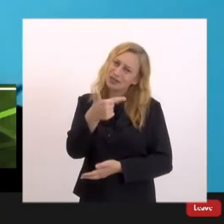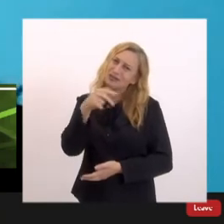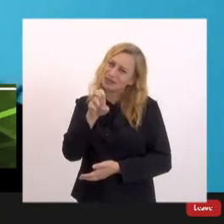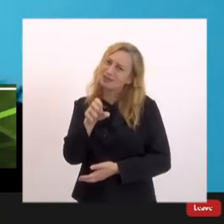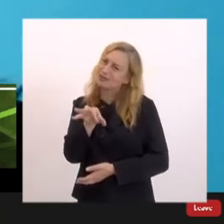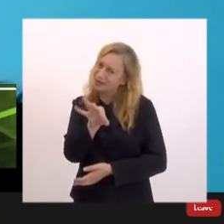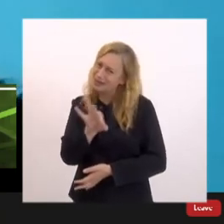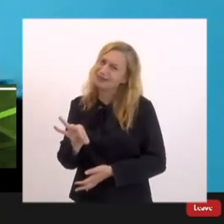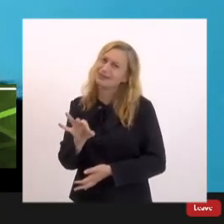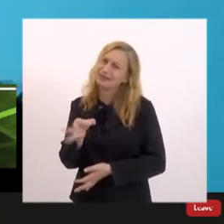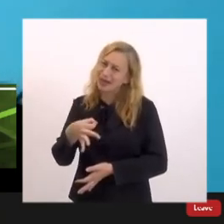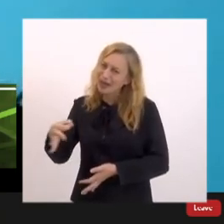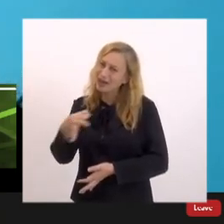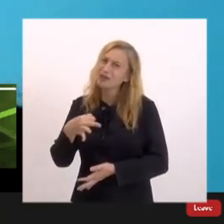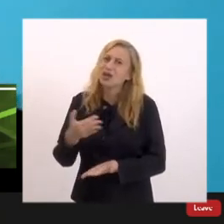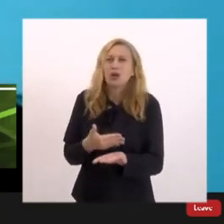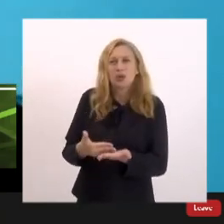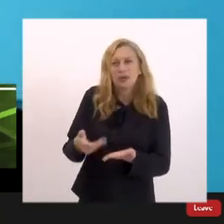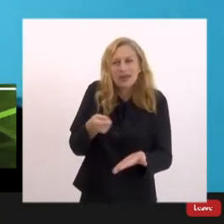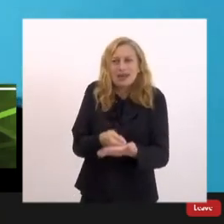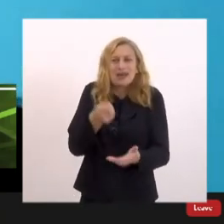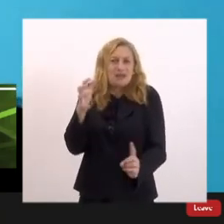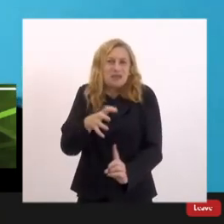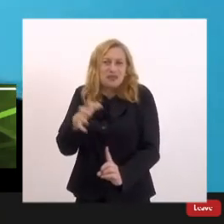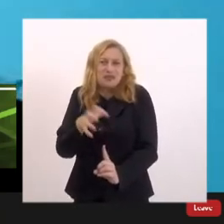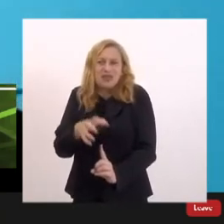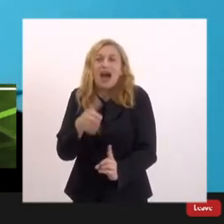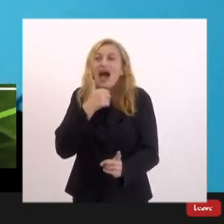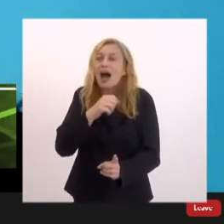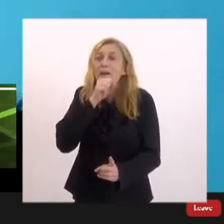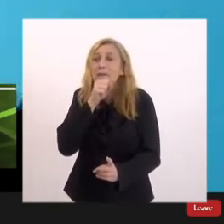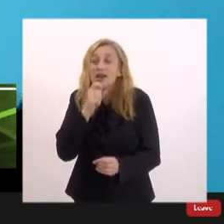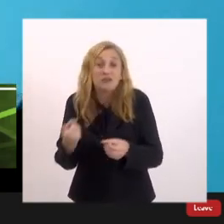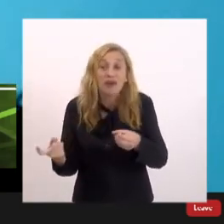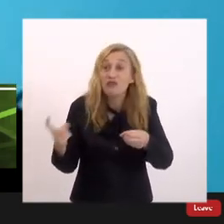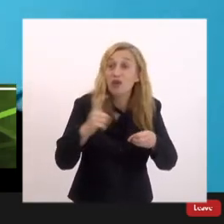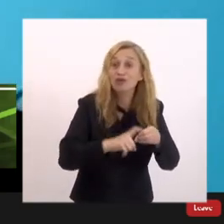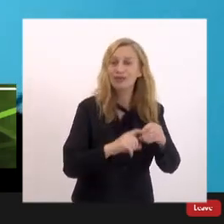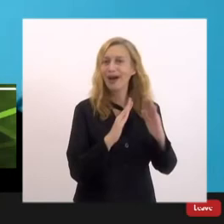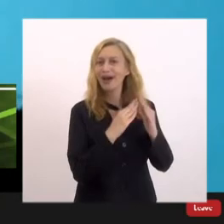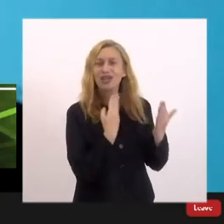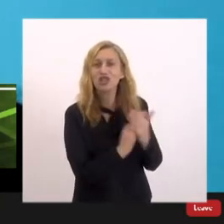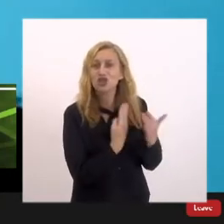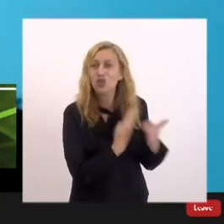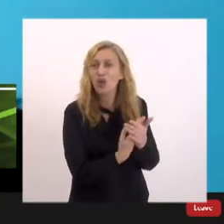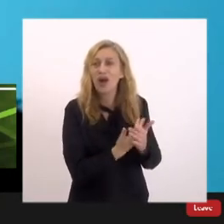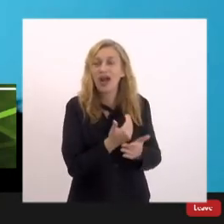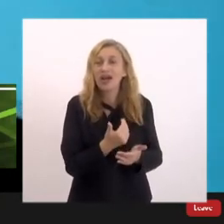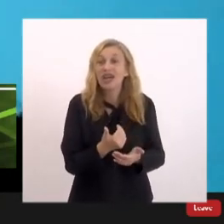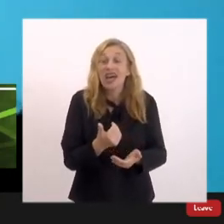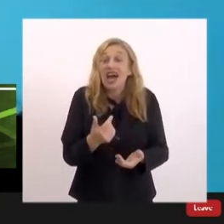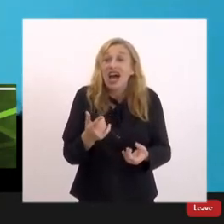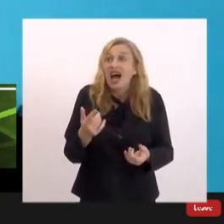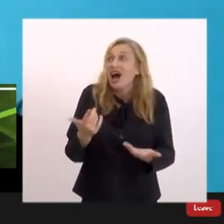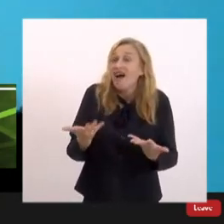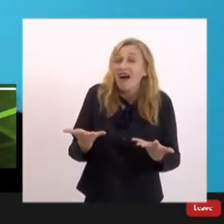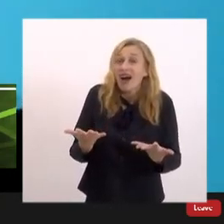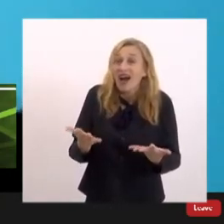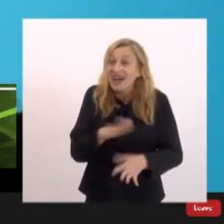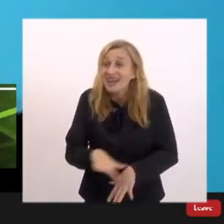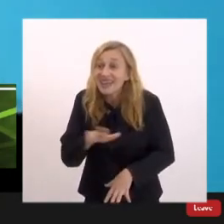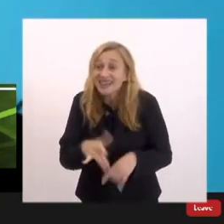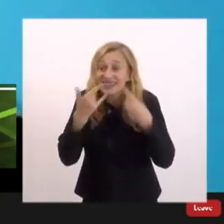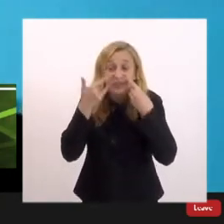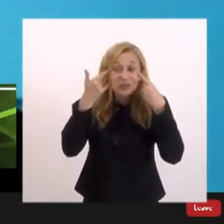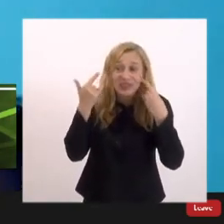R$54,25. E aí começaram a pressionar as mães para botar as crianças dentro da escola, criança que não usa máscara, criança que não está